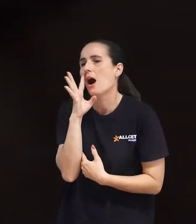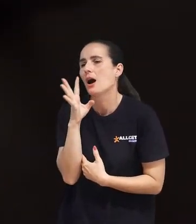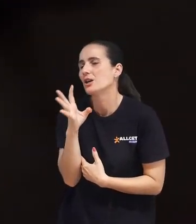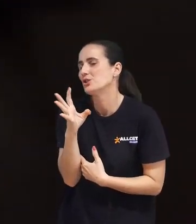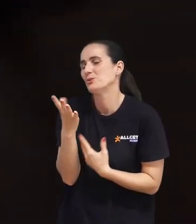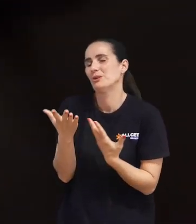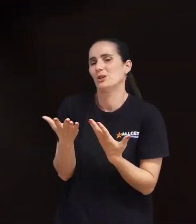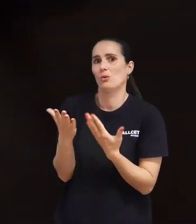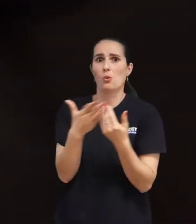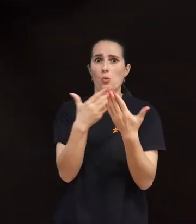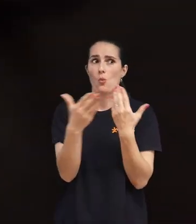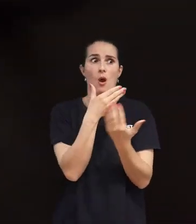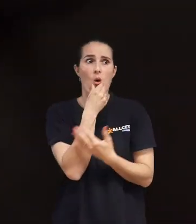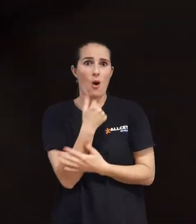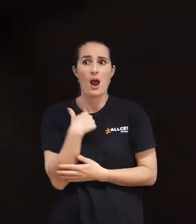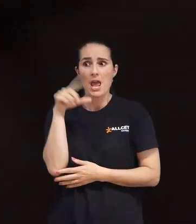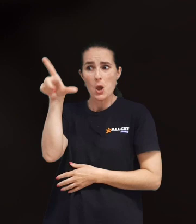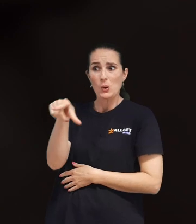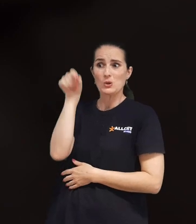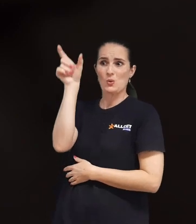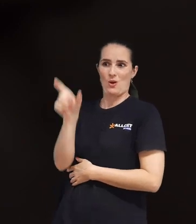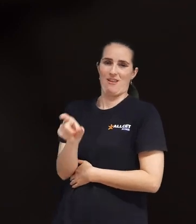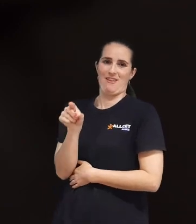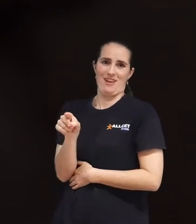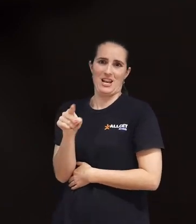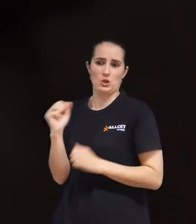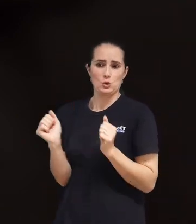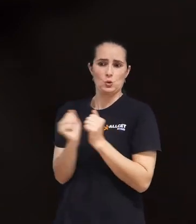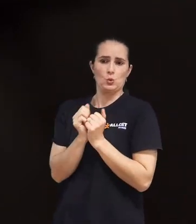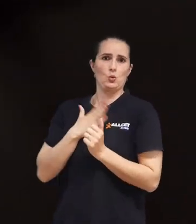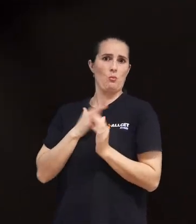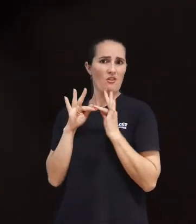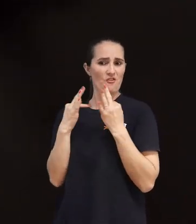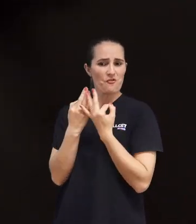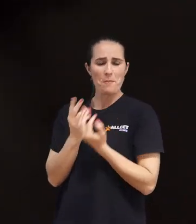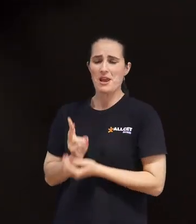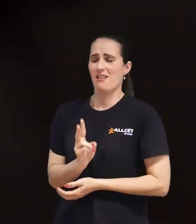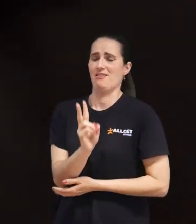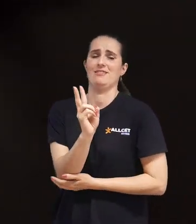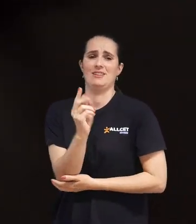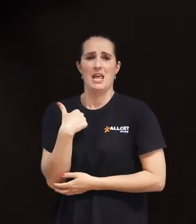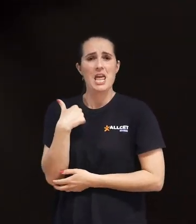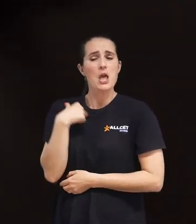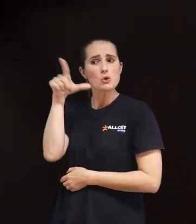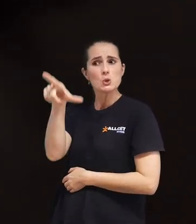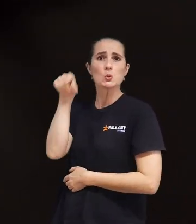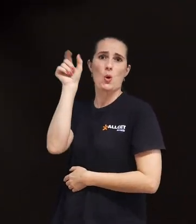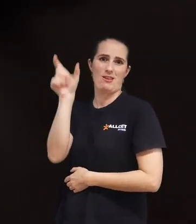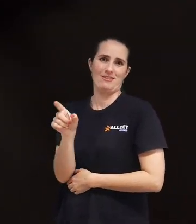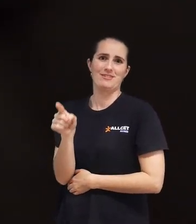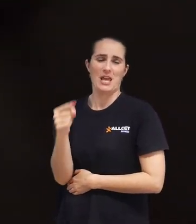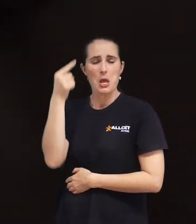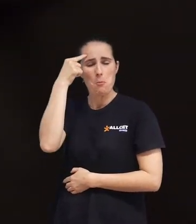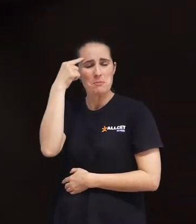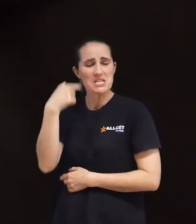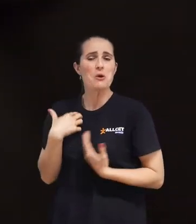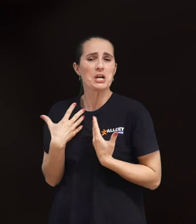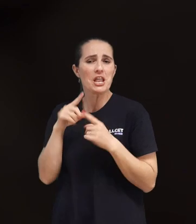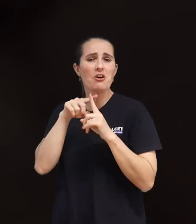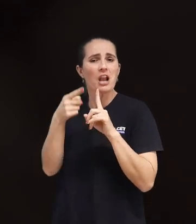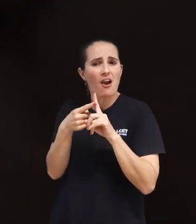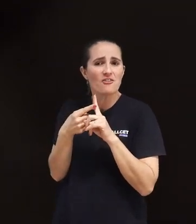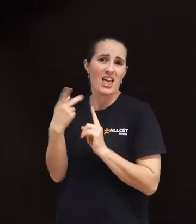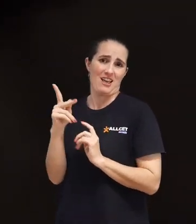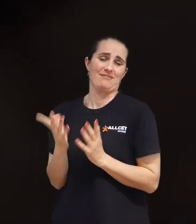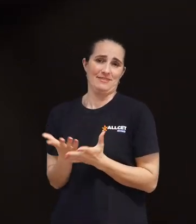Embora eu tenha tido sucesso no pedido de medida protetiva, né? Mas na parte inerente aos direitos do meu